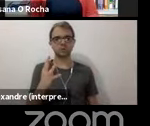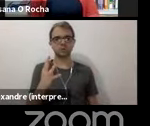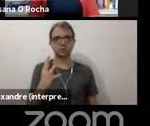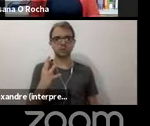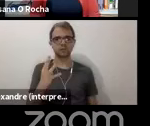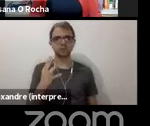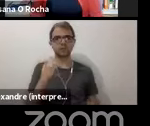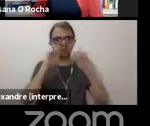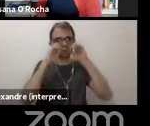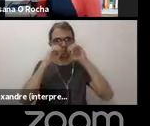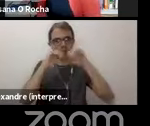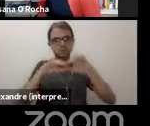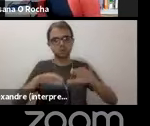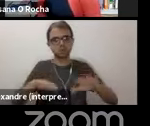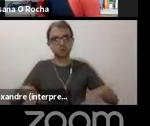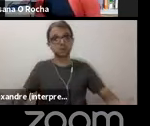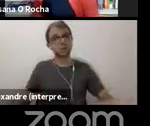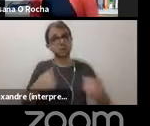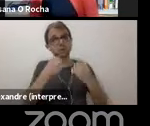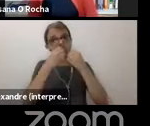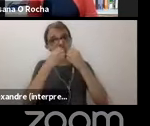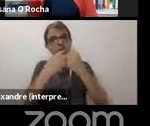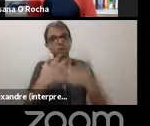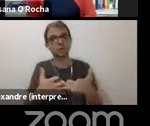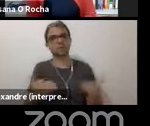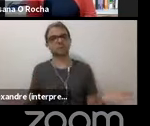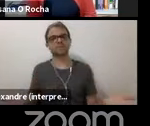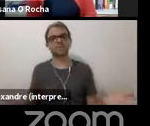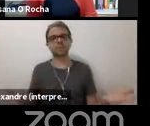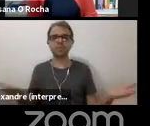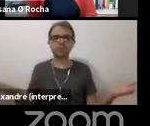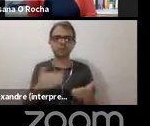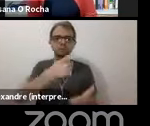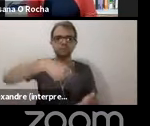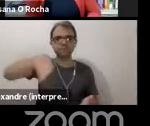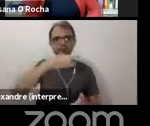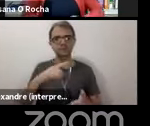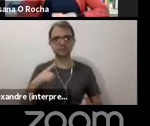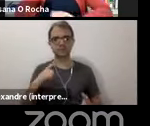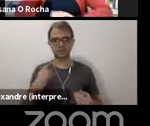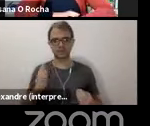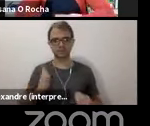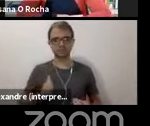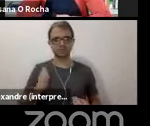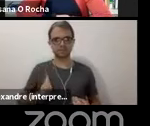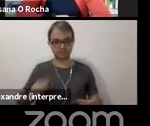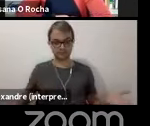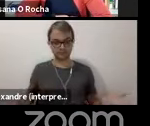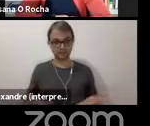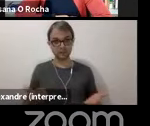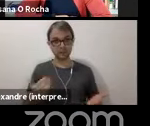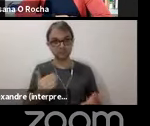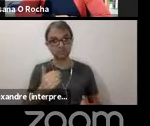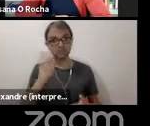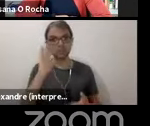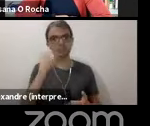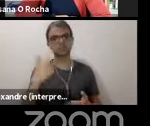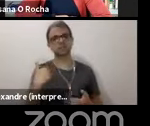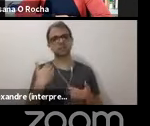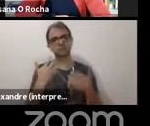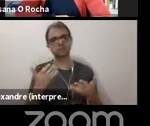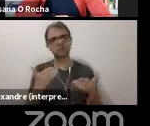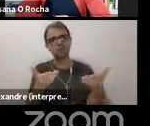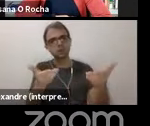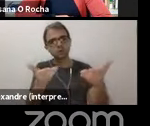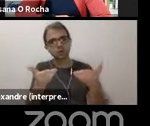Muito bom! Agora que a gente está mais presente aqui, eu vou fazer mais um convite. E o